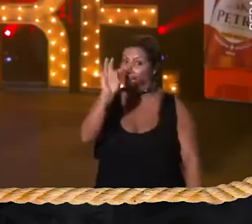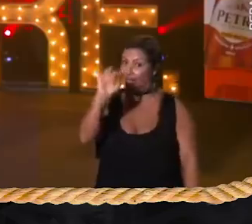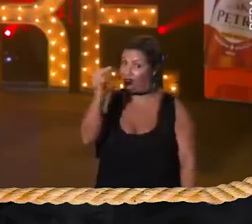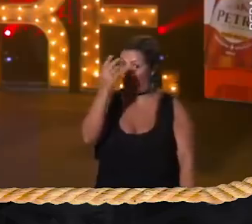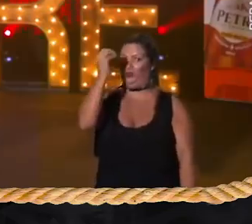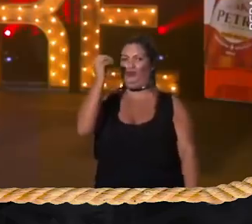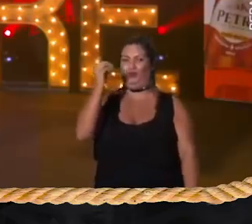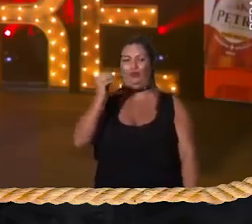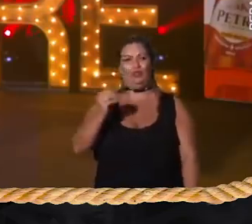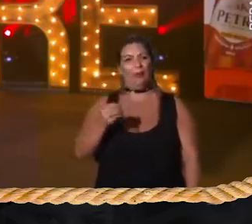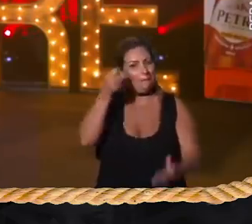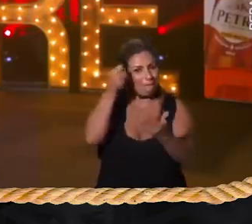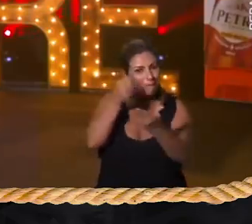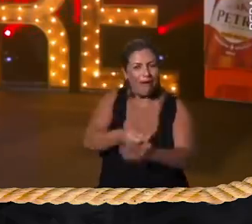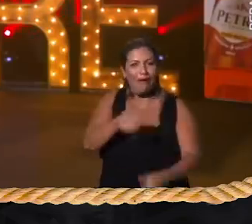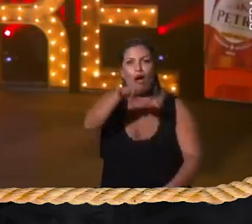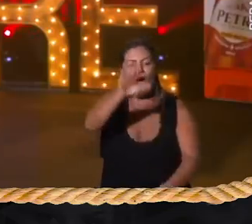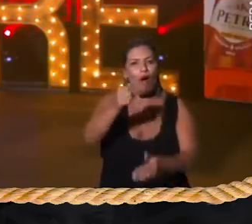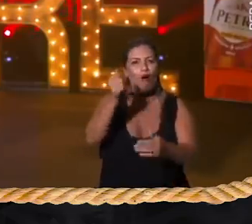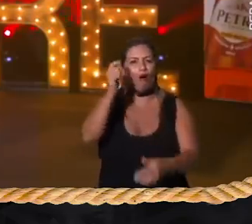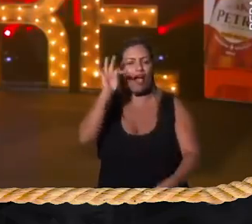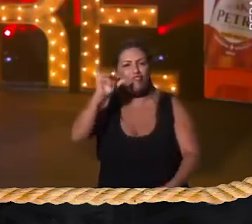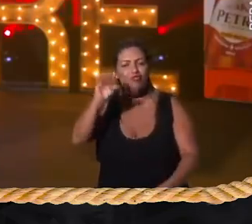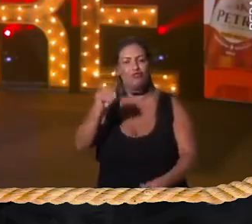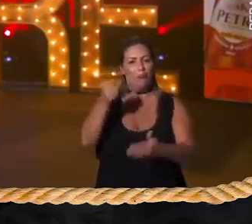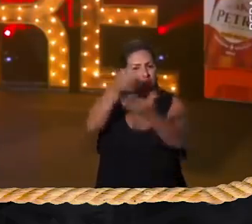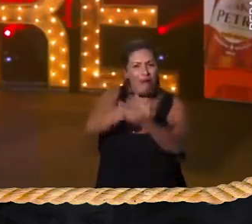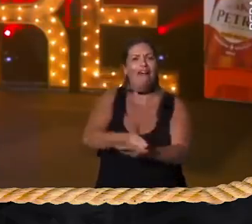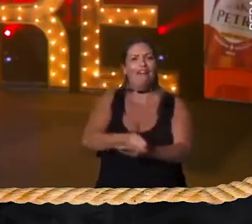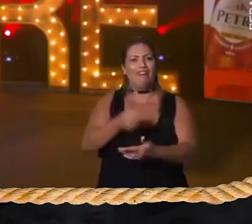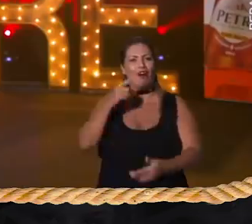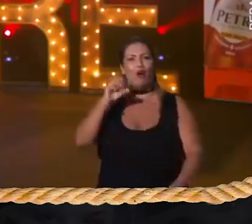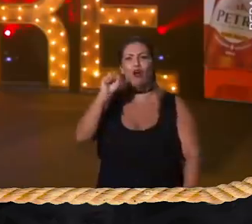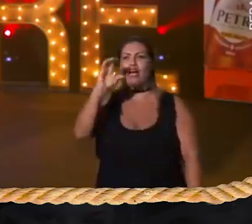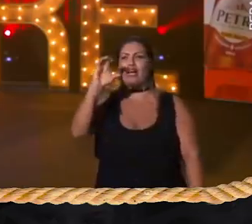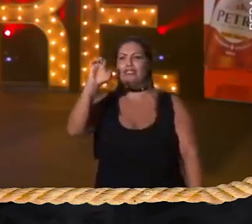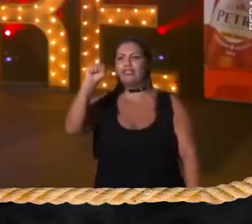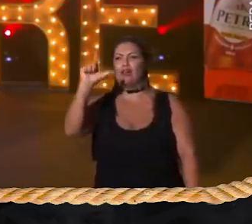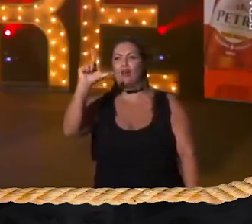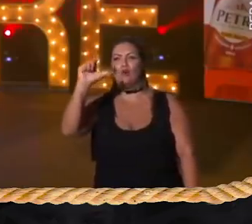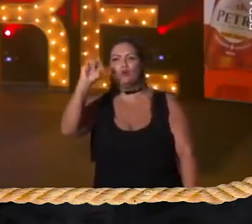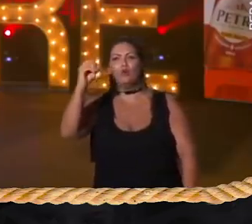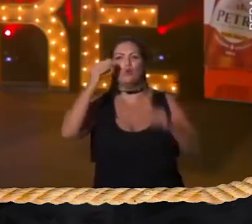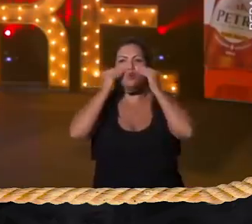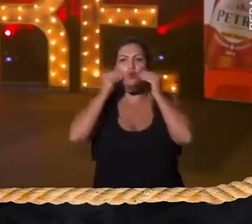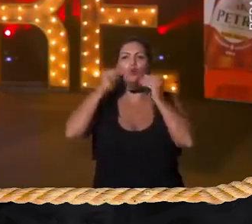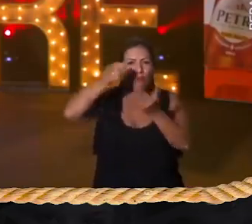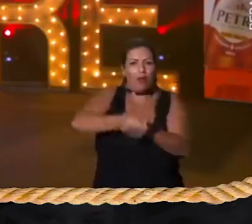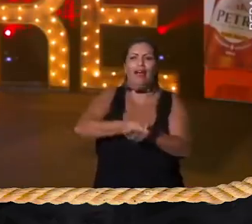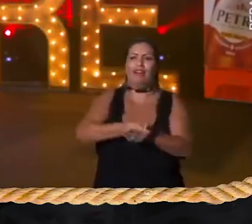Ratinho! Paga! Paga pelo menos com o povo que você deve, Celso Portioli. Celso Portioli, Ratinho, Celso Portioli, não paga